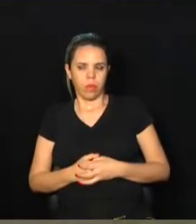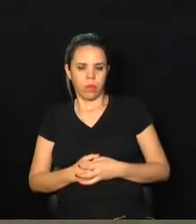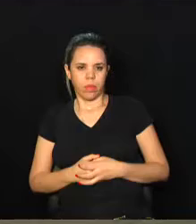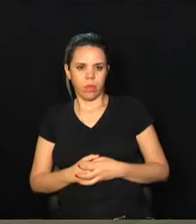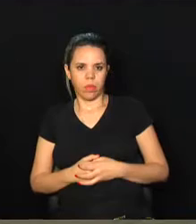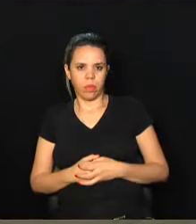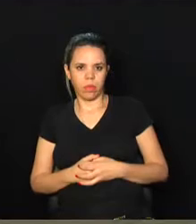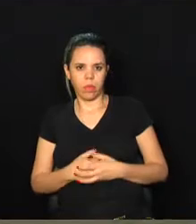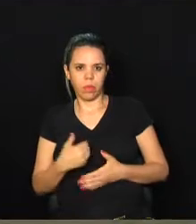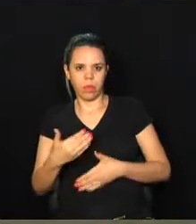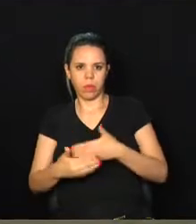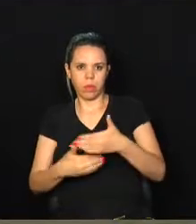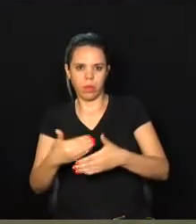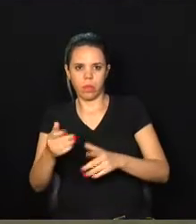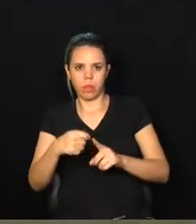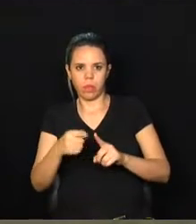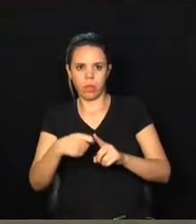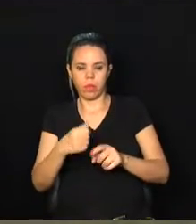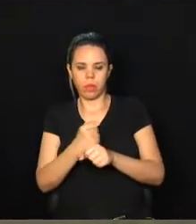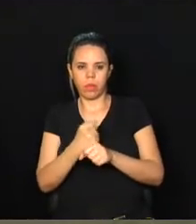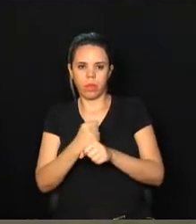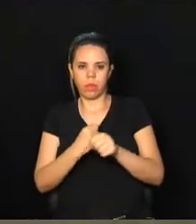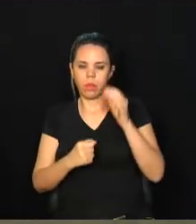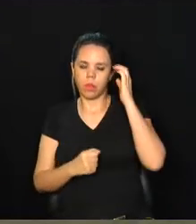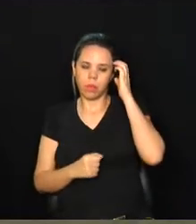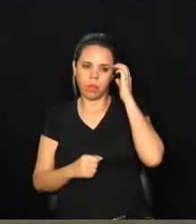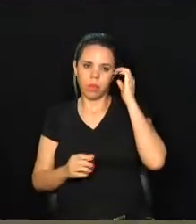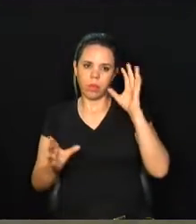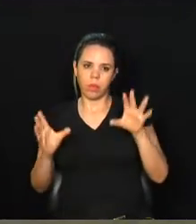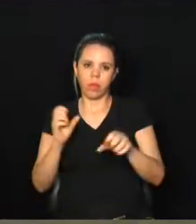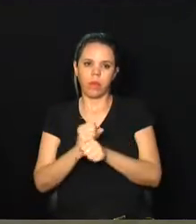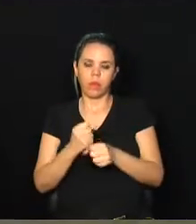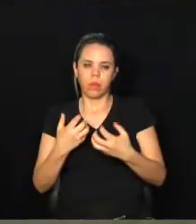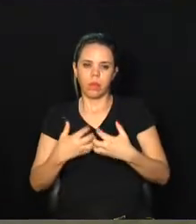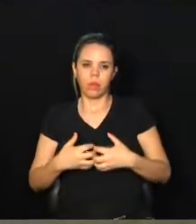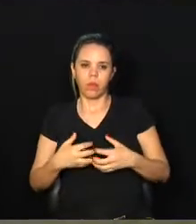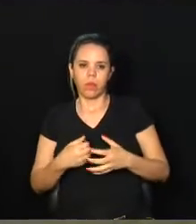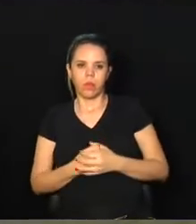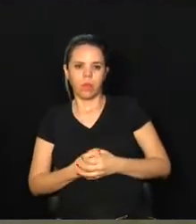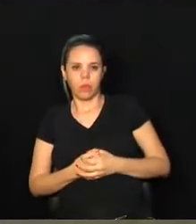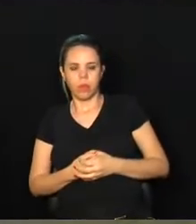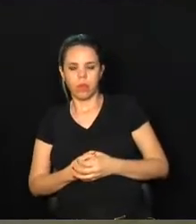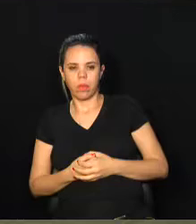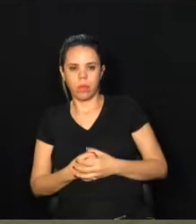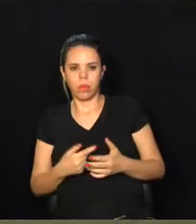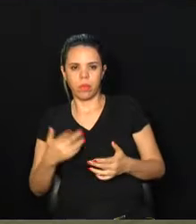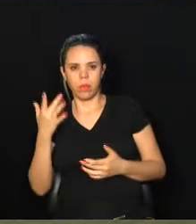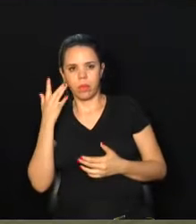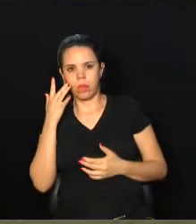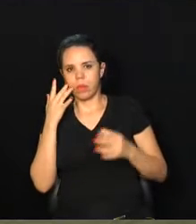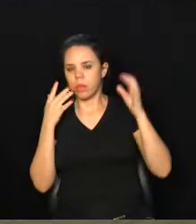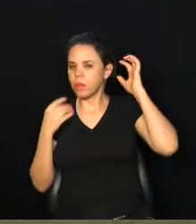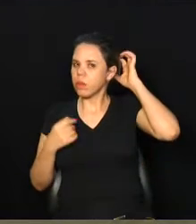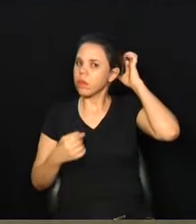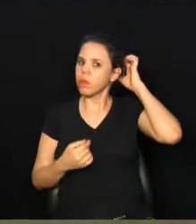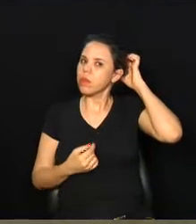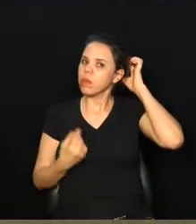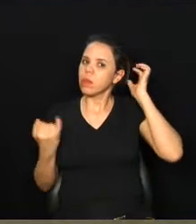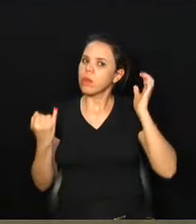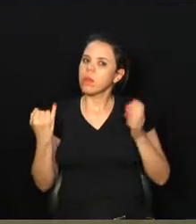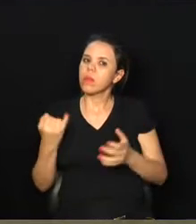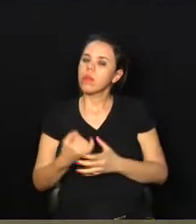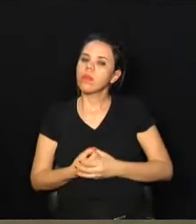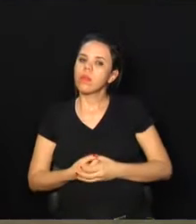esses próximos meses, anos, que até ter tudo isso meio automático. Mas uma coisa que eu acho que seria muita